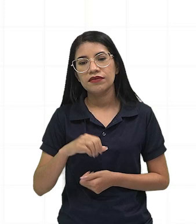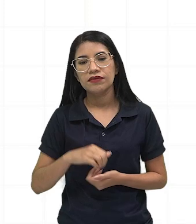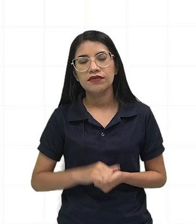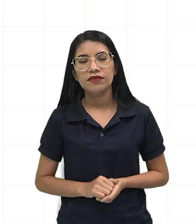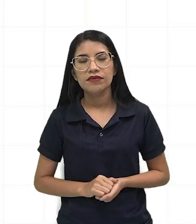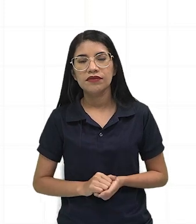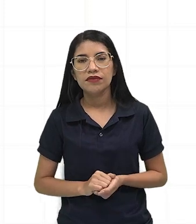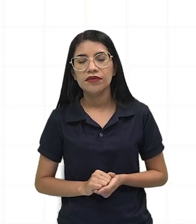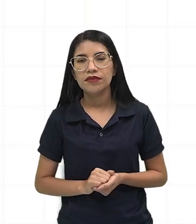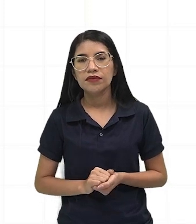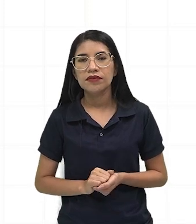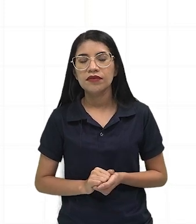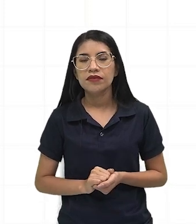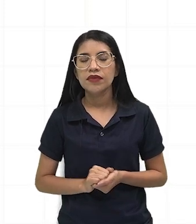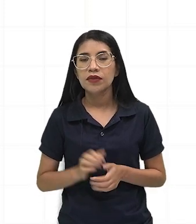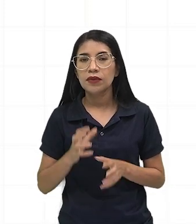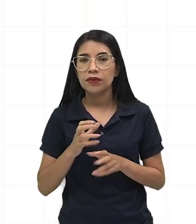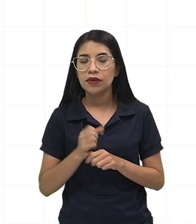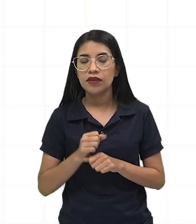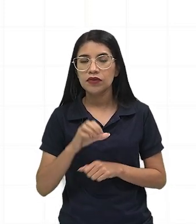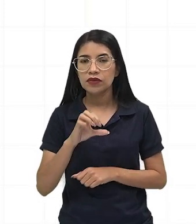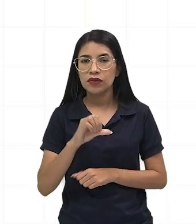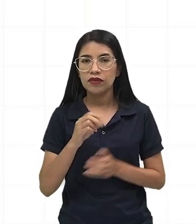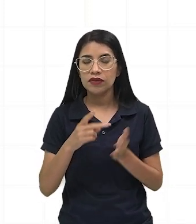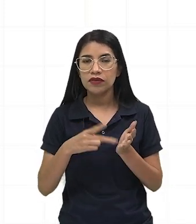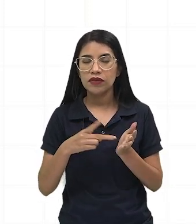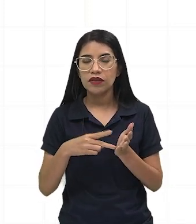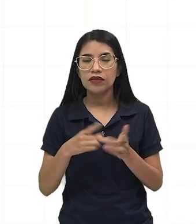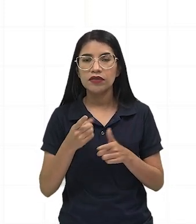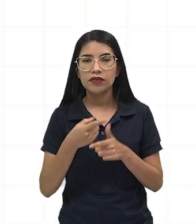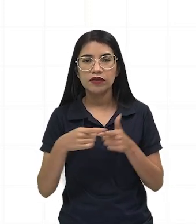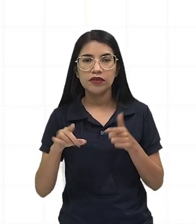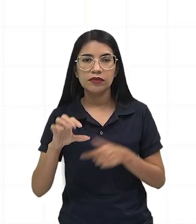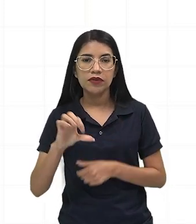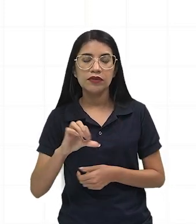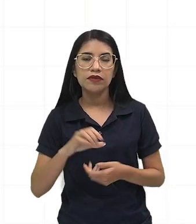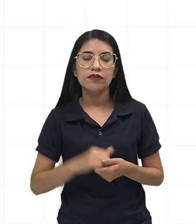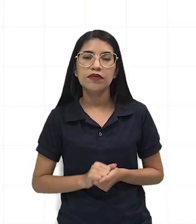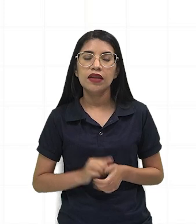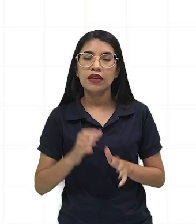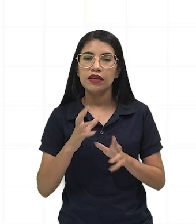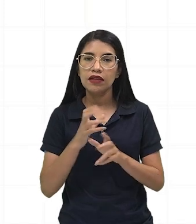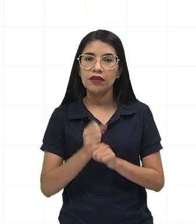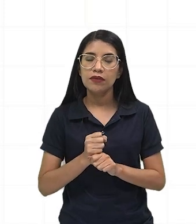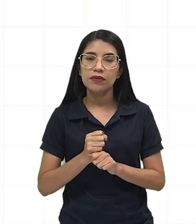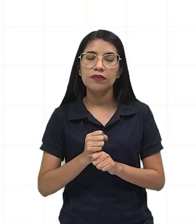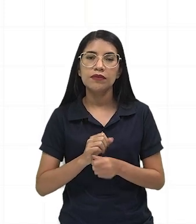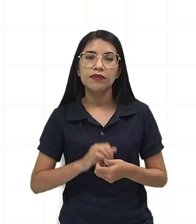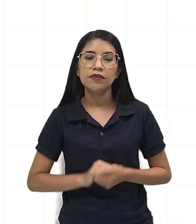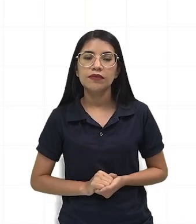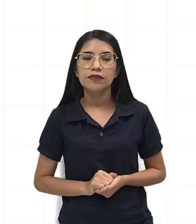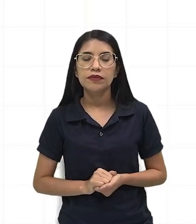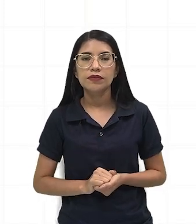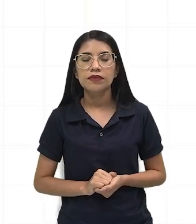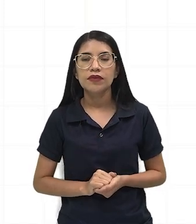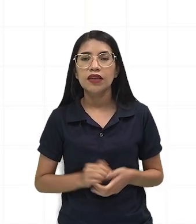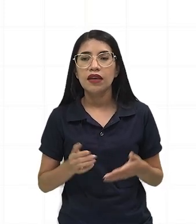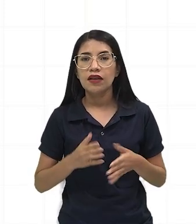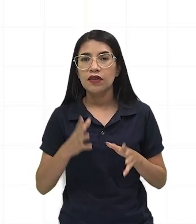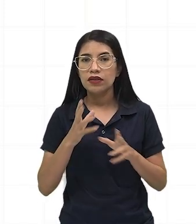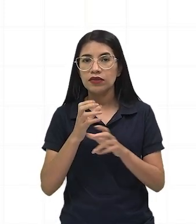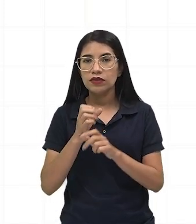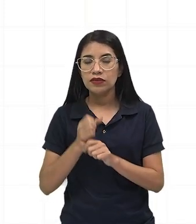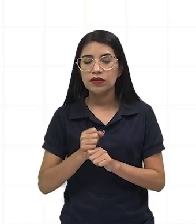8, 9. Dividido por 9. E aí vamos já calcular. O que você vai fazer agora? Agora é